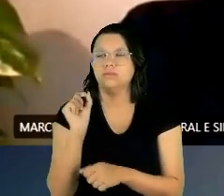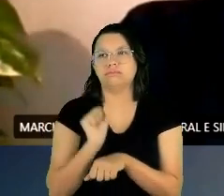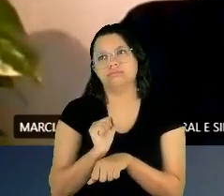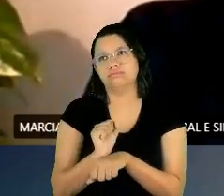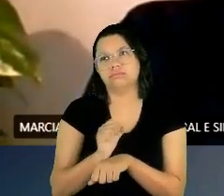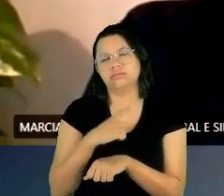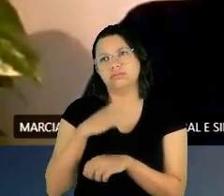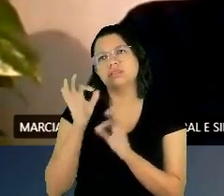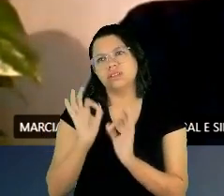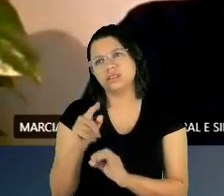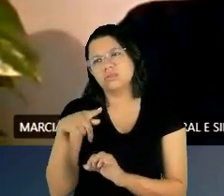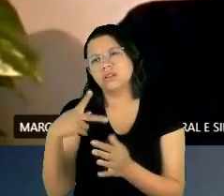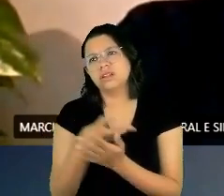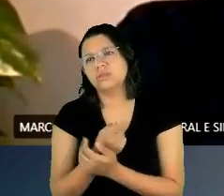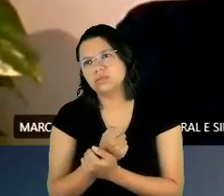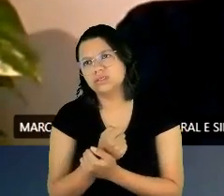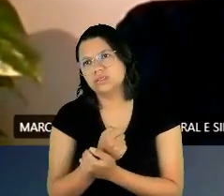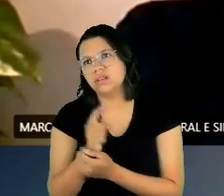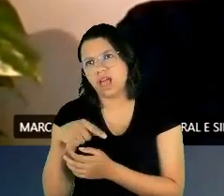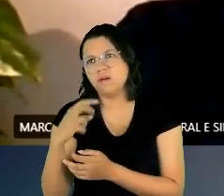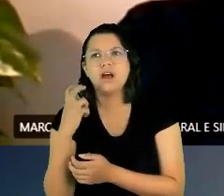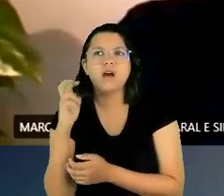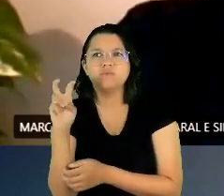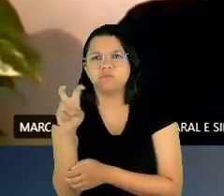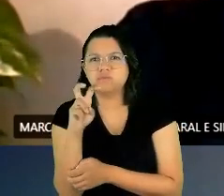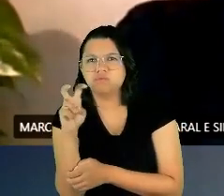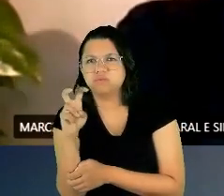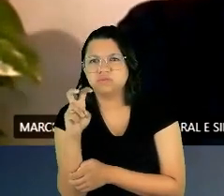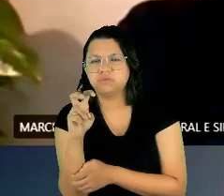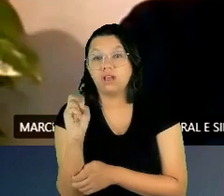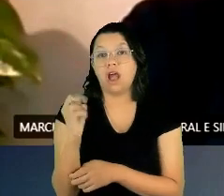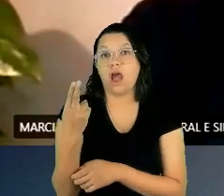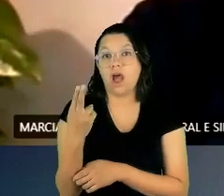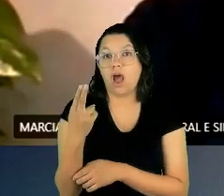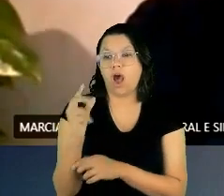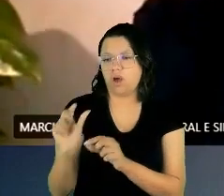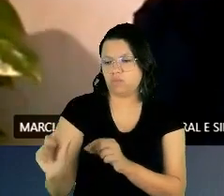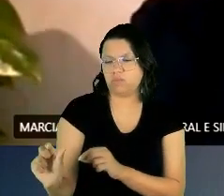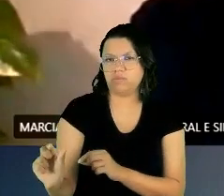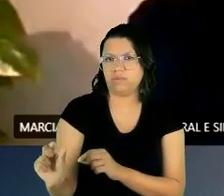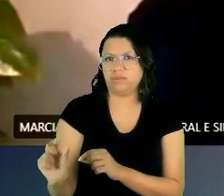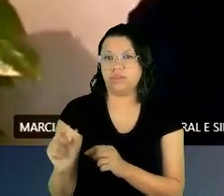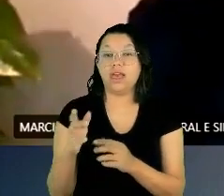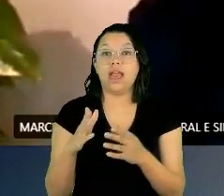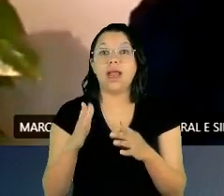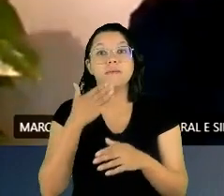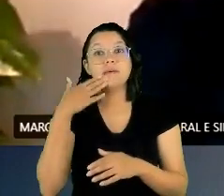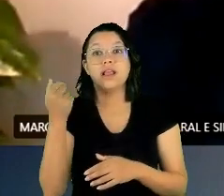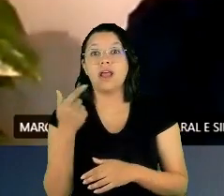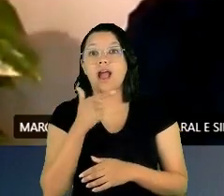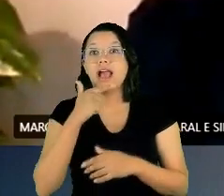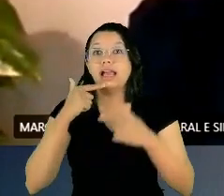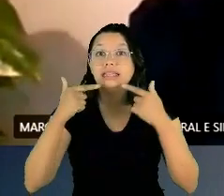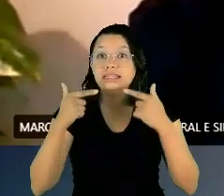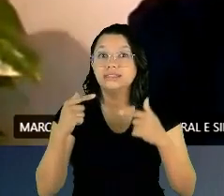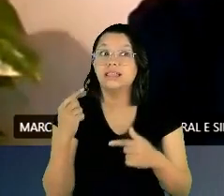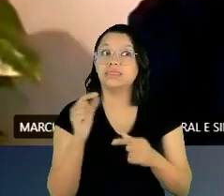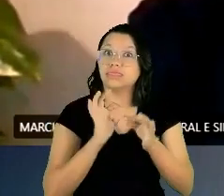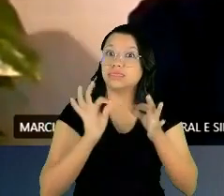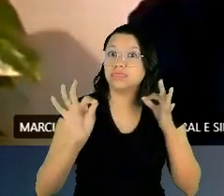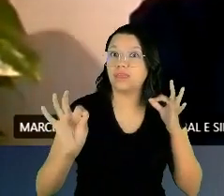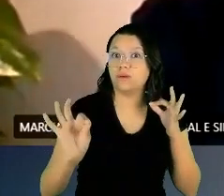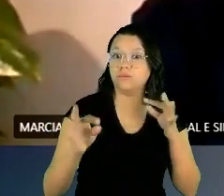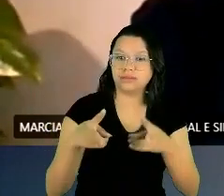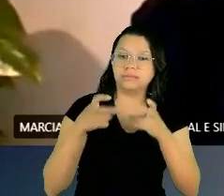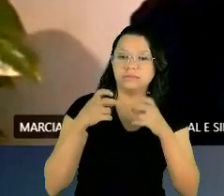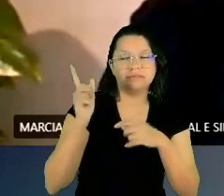você ficar esperando para ter certeza, se entender o que está acontecendo, se é uma cobra, né, ou uma lagartixa. Melhor você rir longe que você descobriu que é